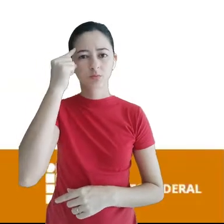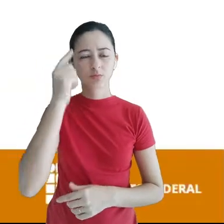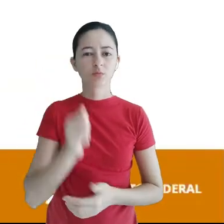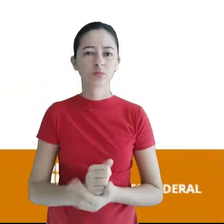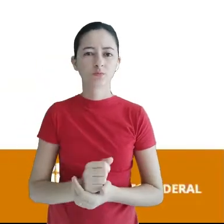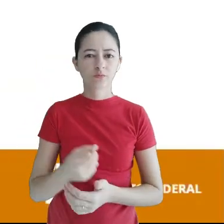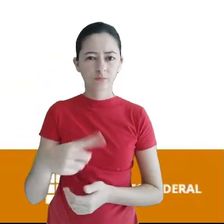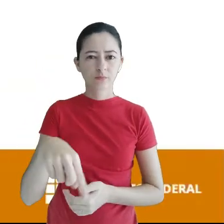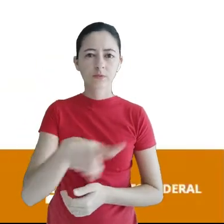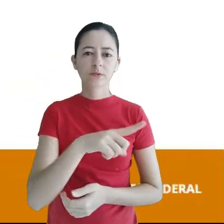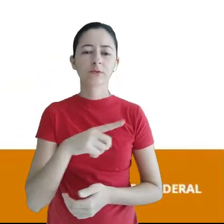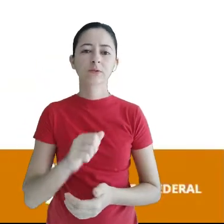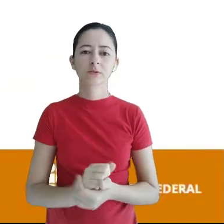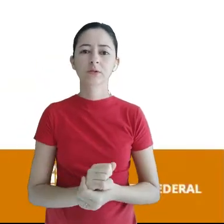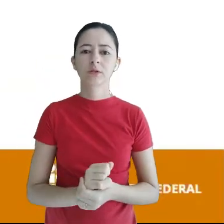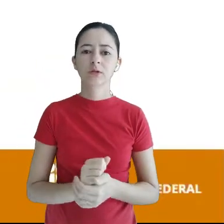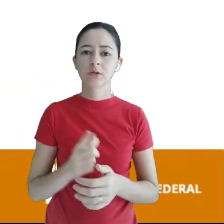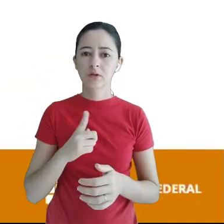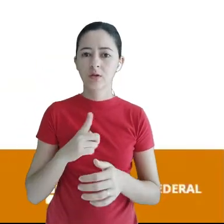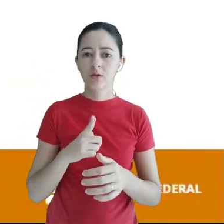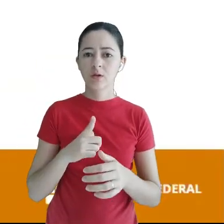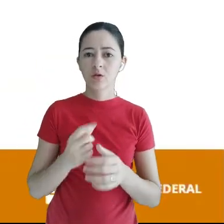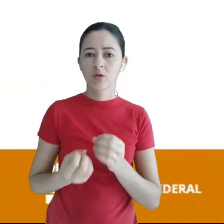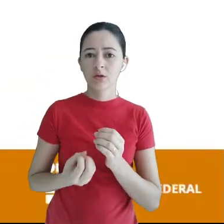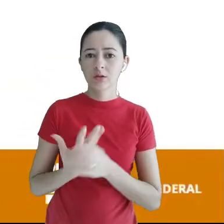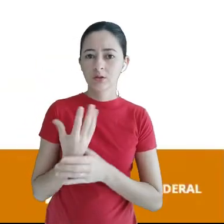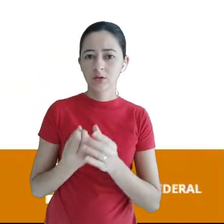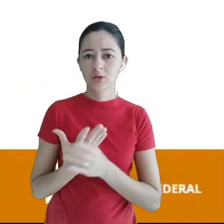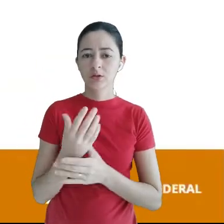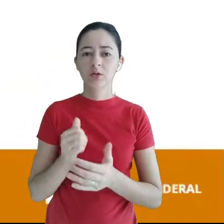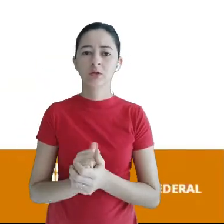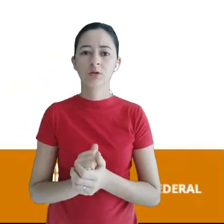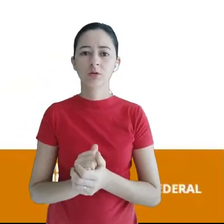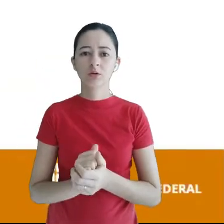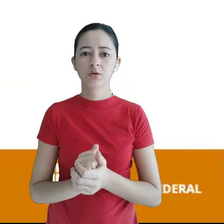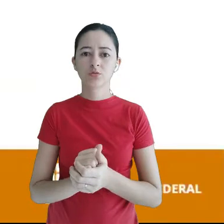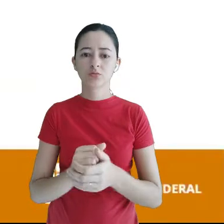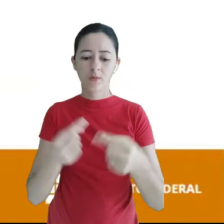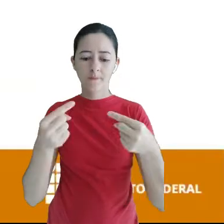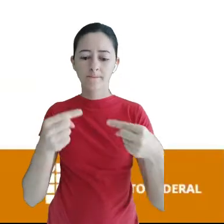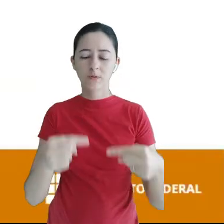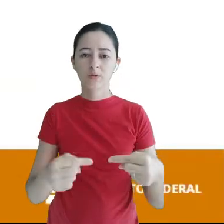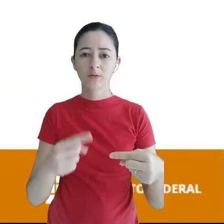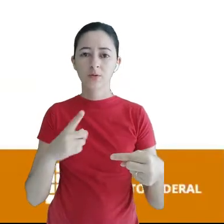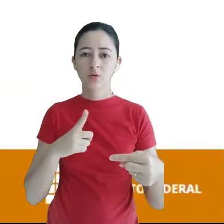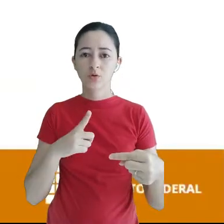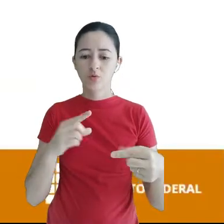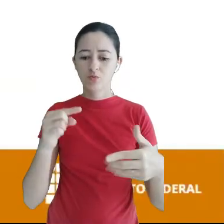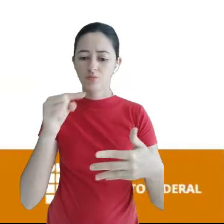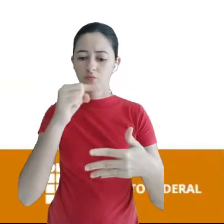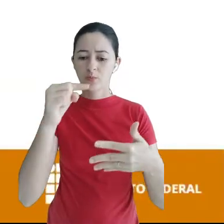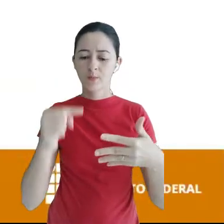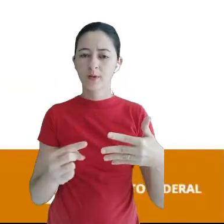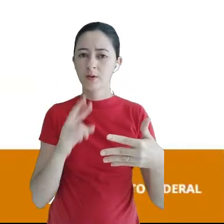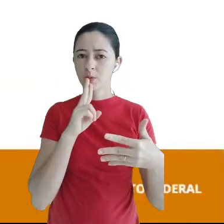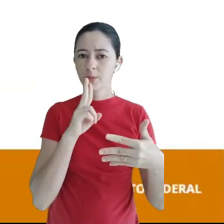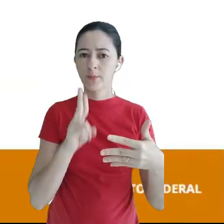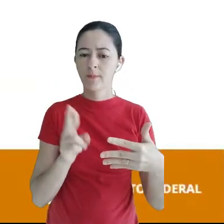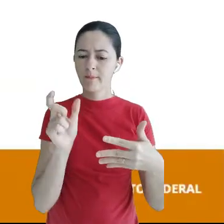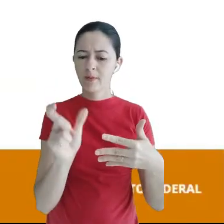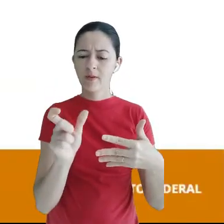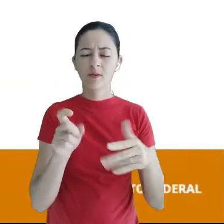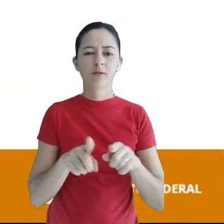pelo menos, eu tenho certeza que um de vocês colocou, criou uma entidade partida e colocou o resultado como um atributo.